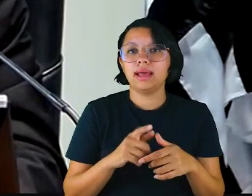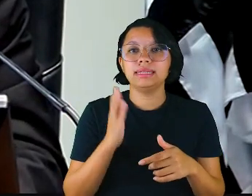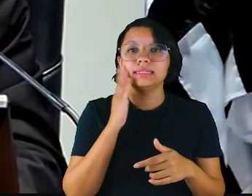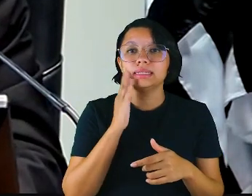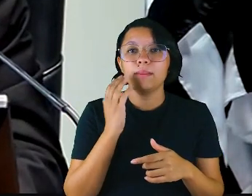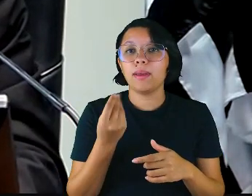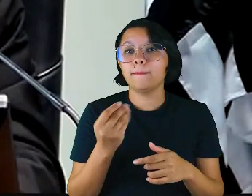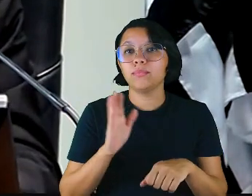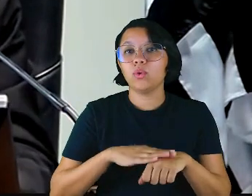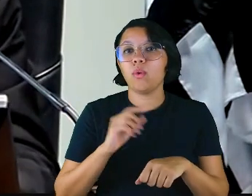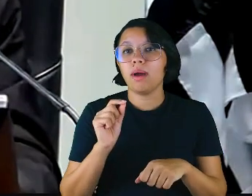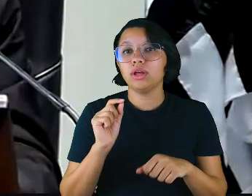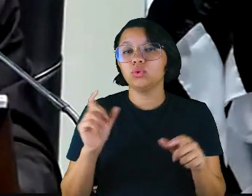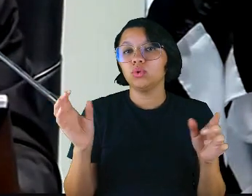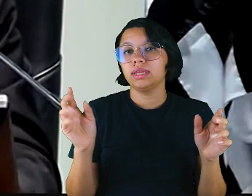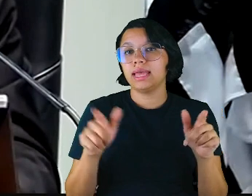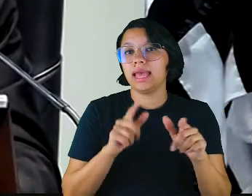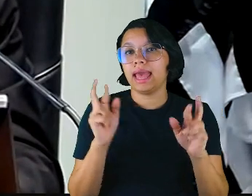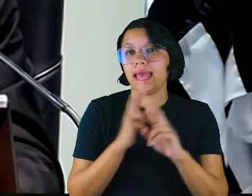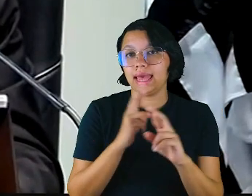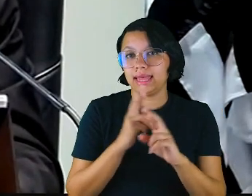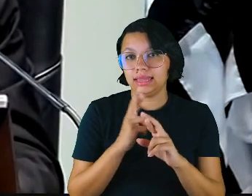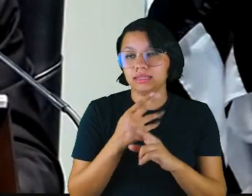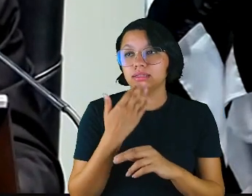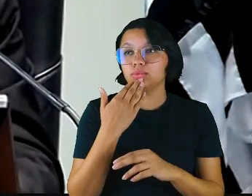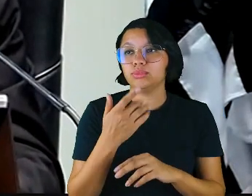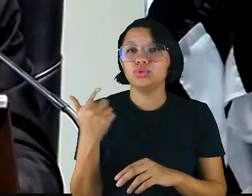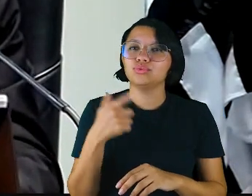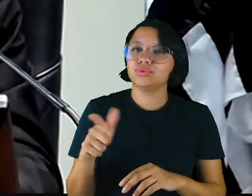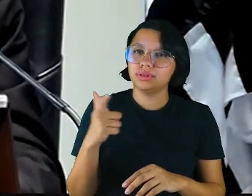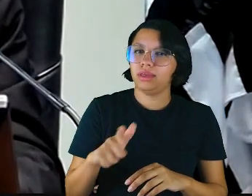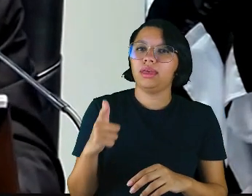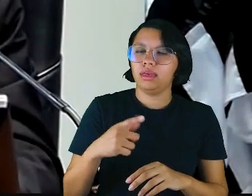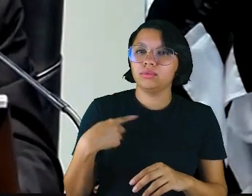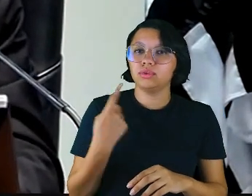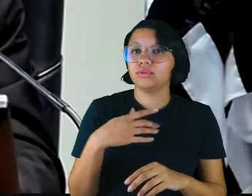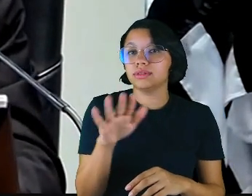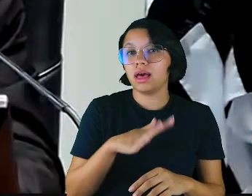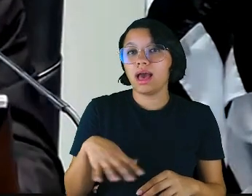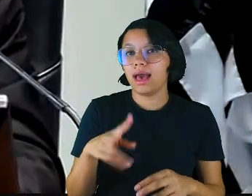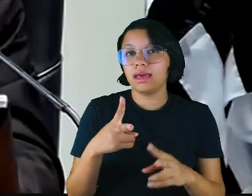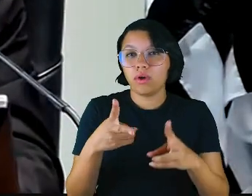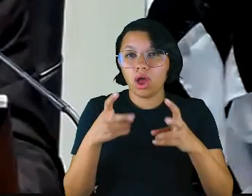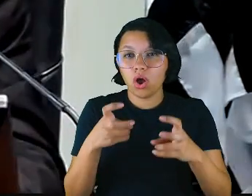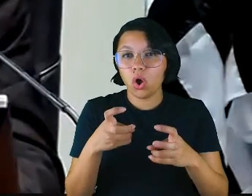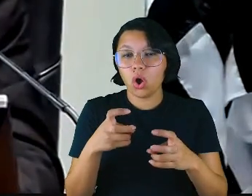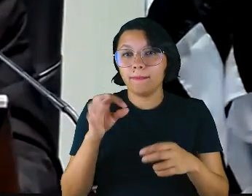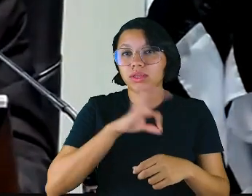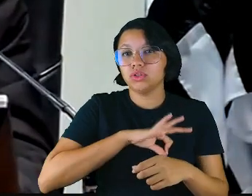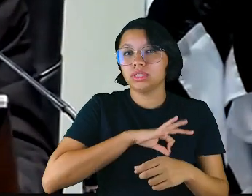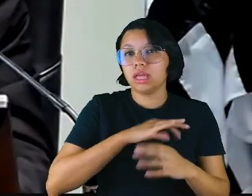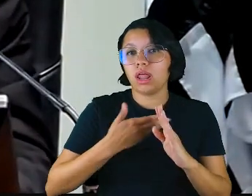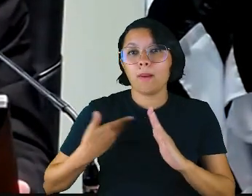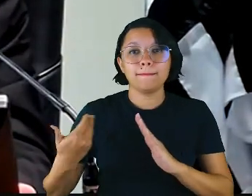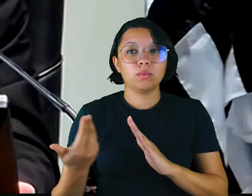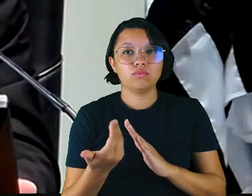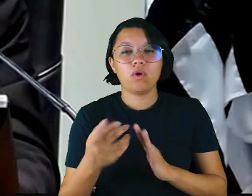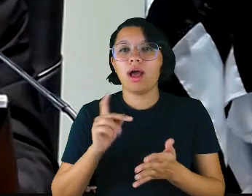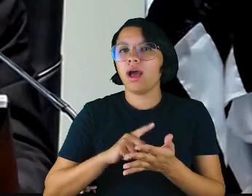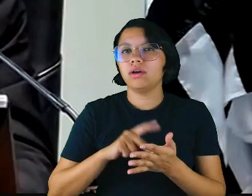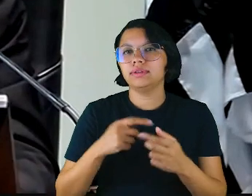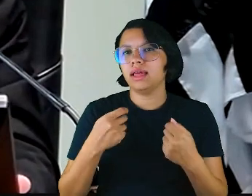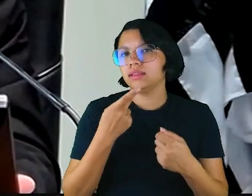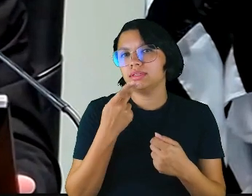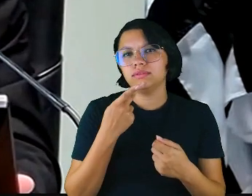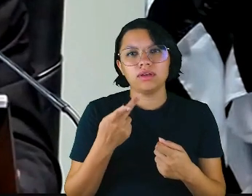saber, muito mais do que vínculo, um pedido recorrente na nossa área é o reconhecimento do salário por fora.